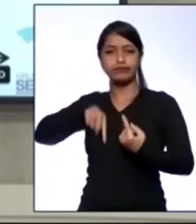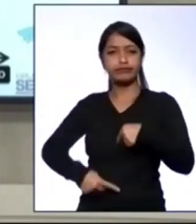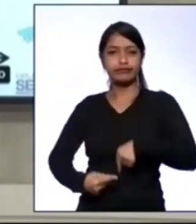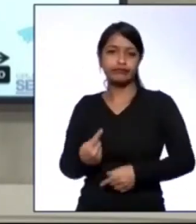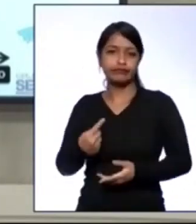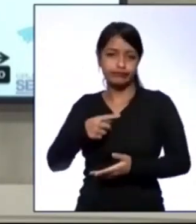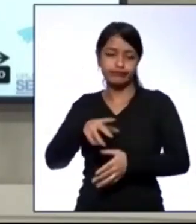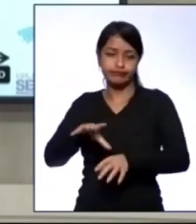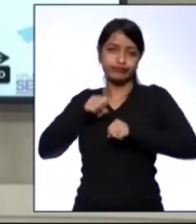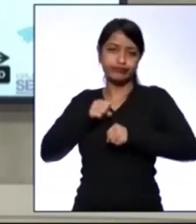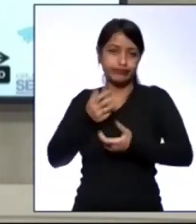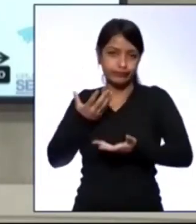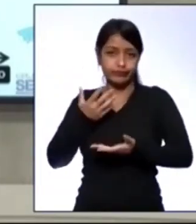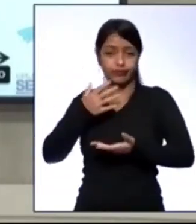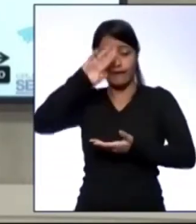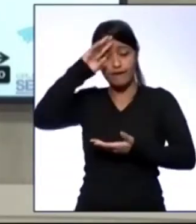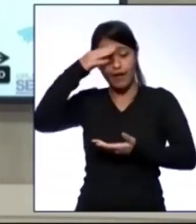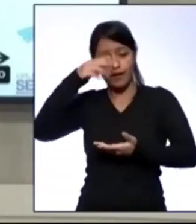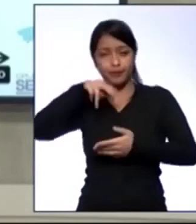pouco